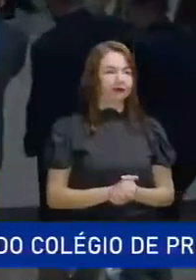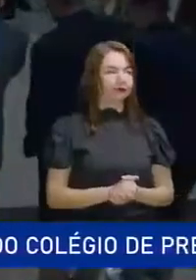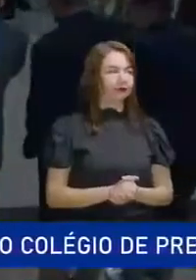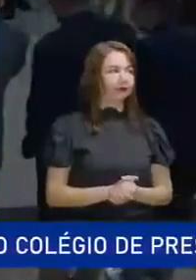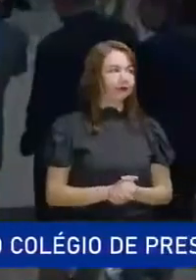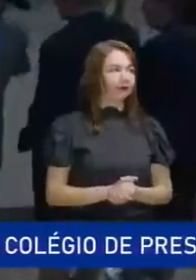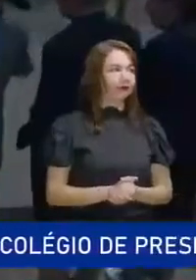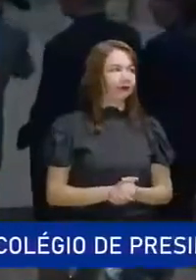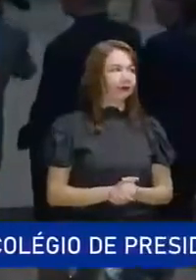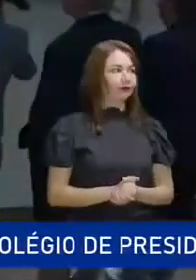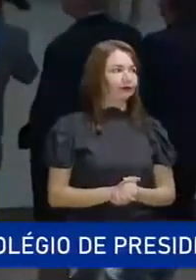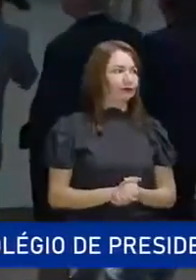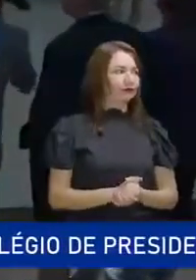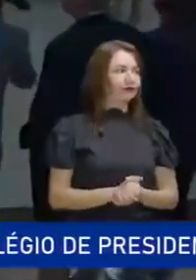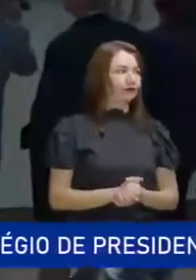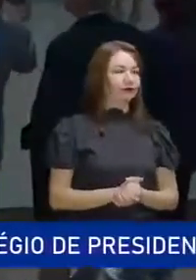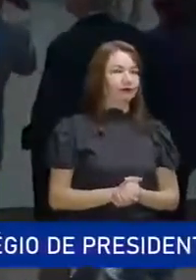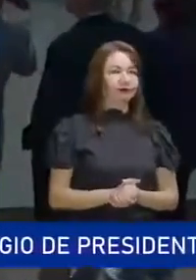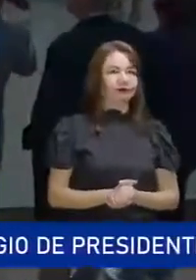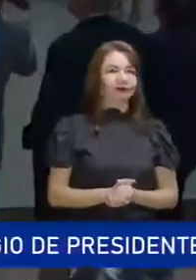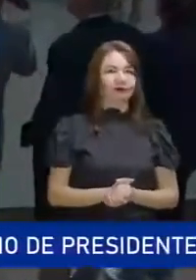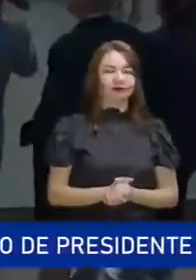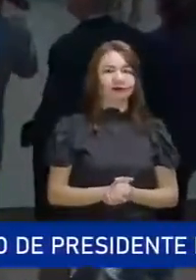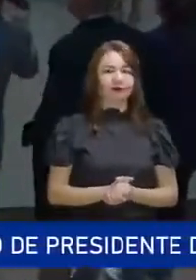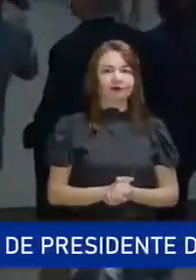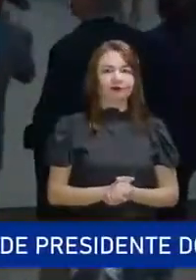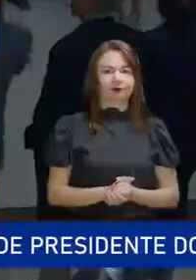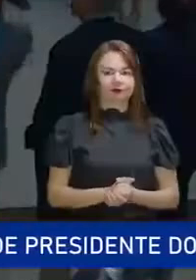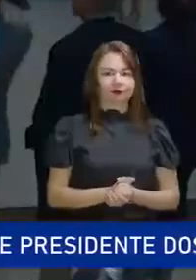por gentileza, e reunindo